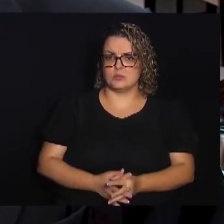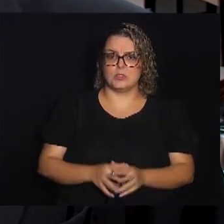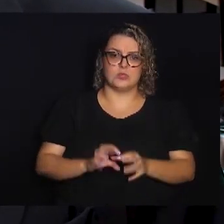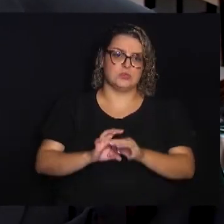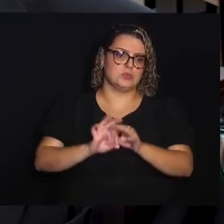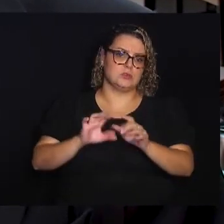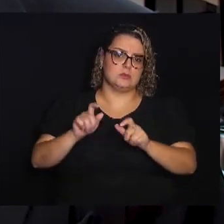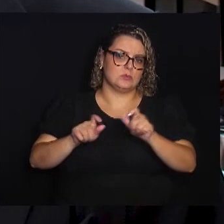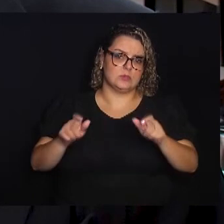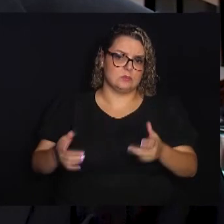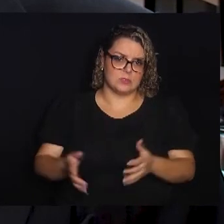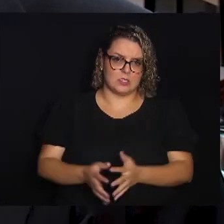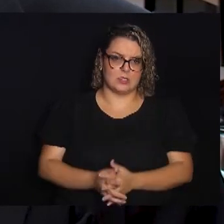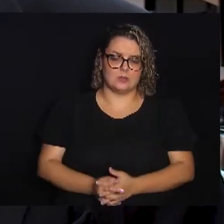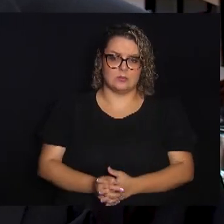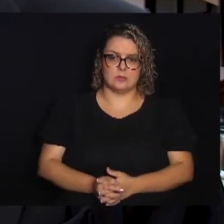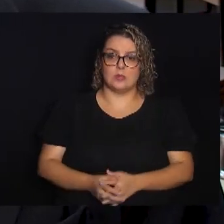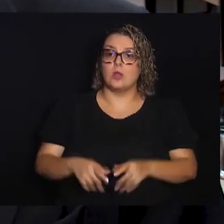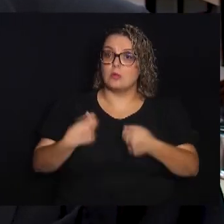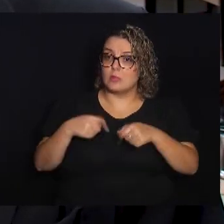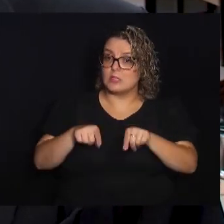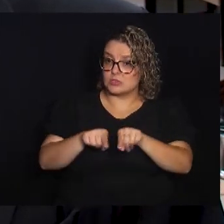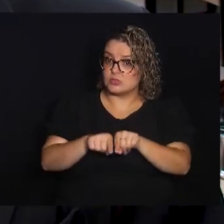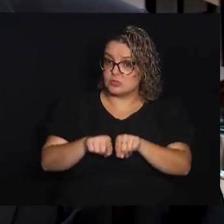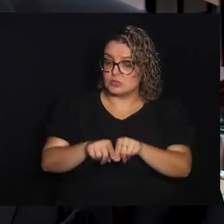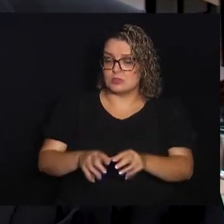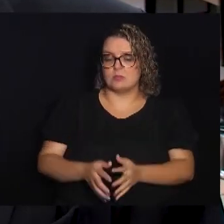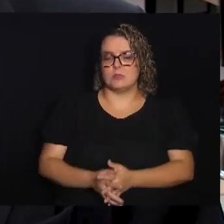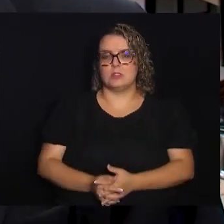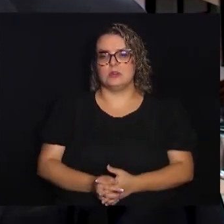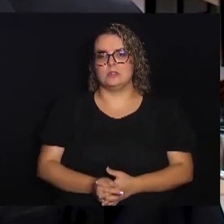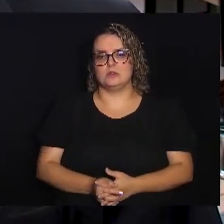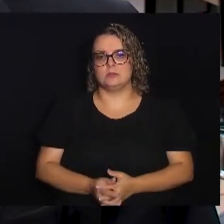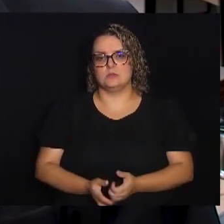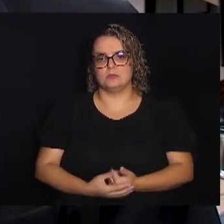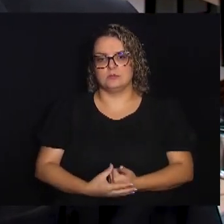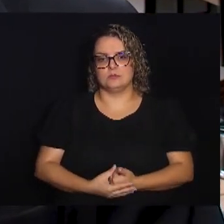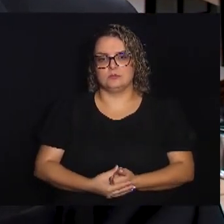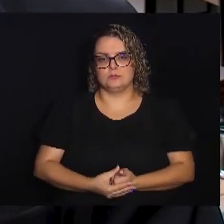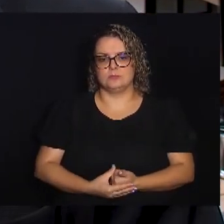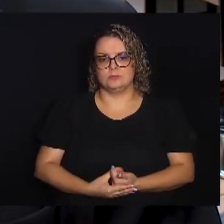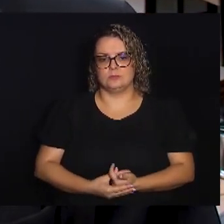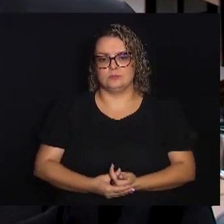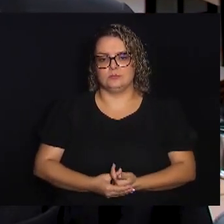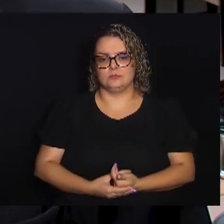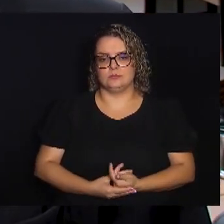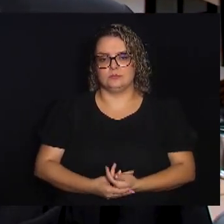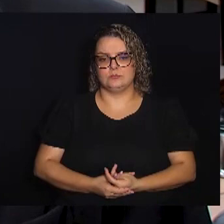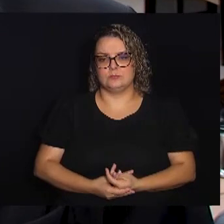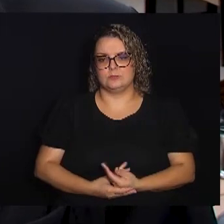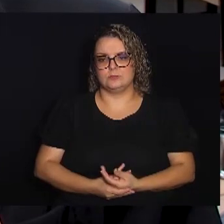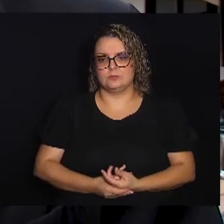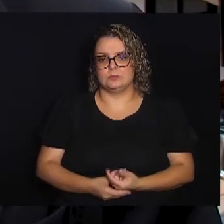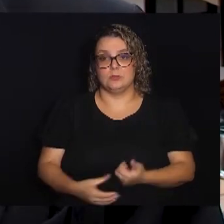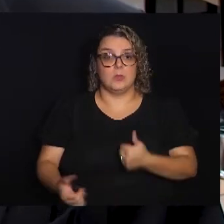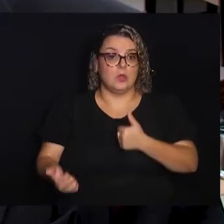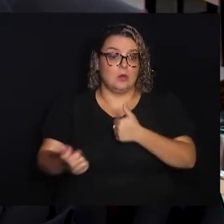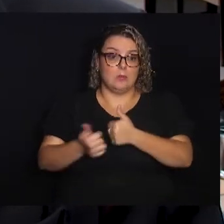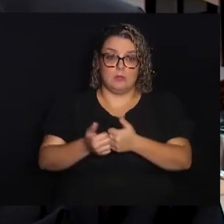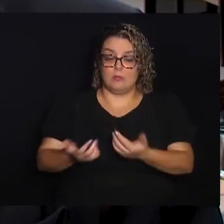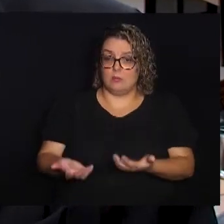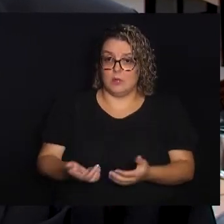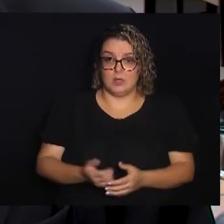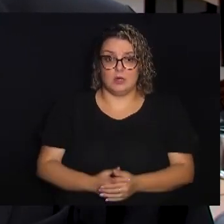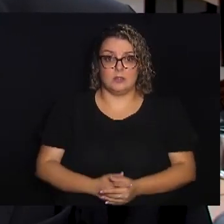de disponibilizar as pessoas, é preciso também que esteja próximo